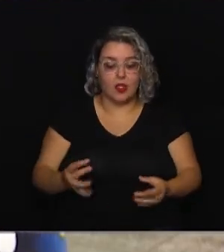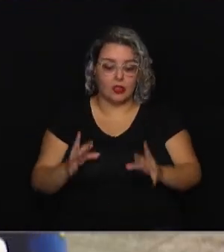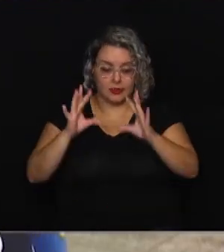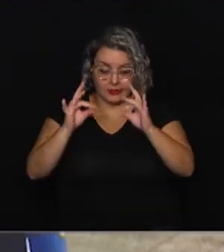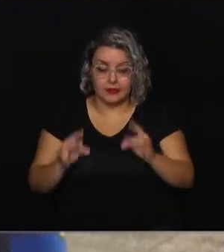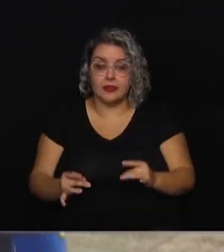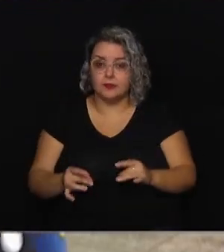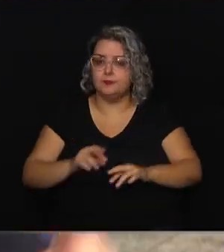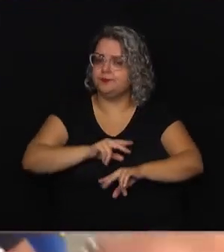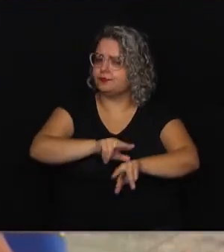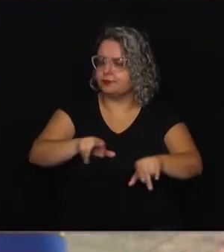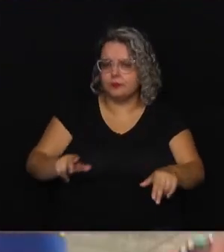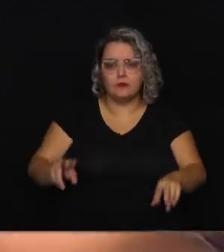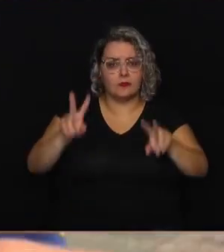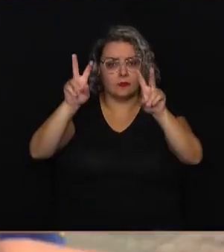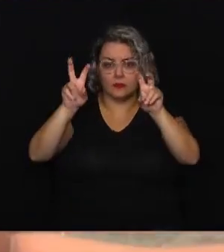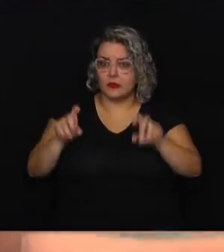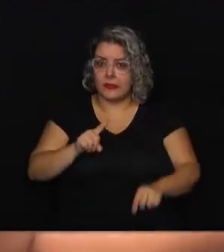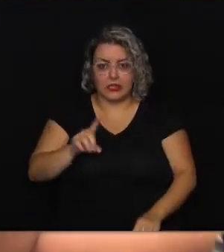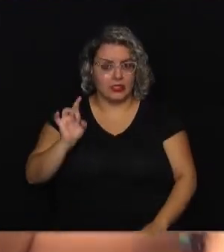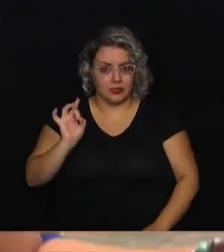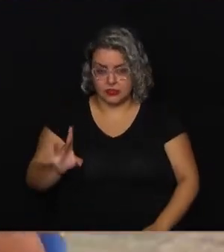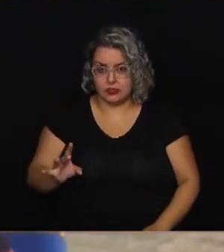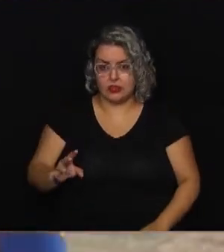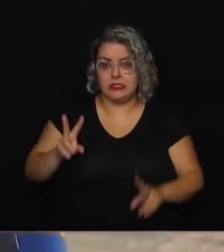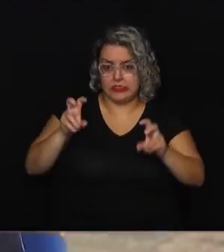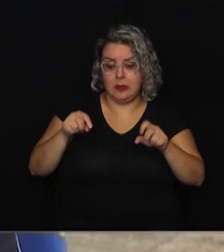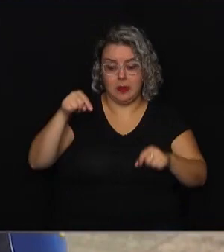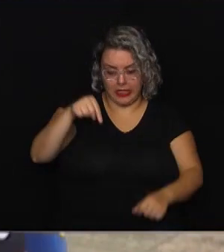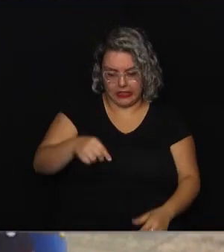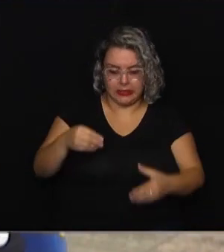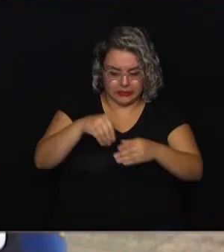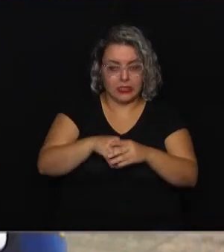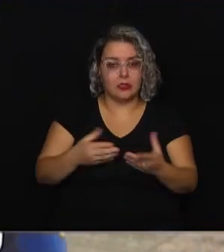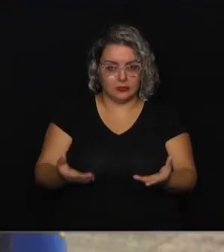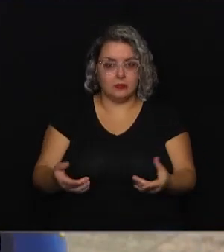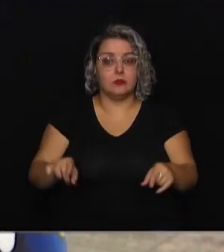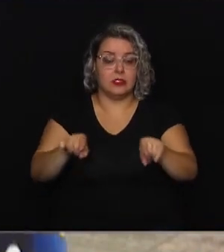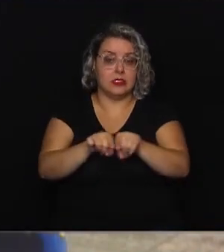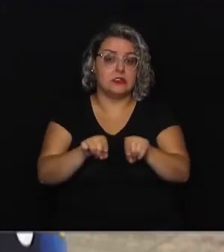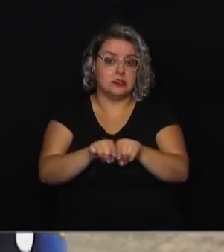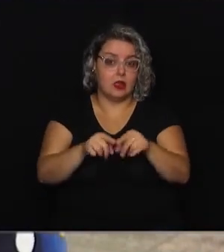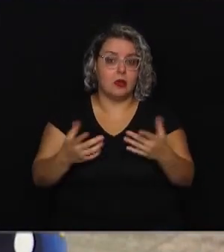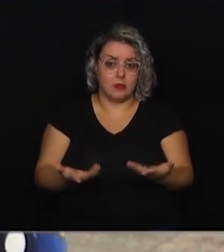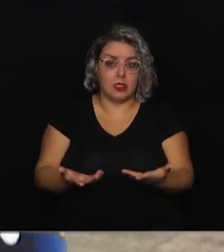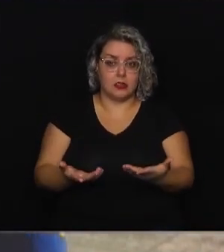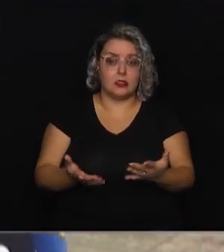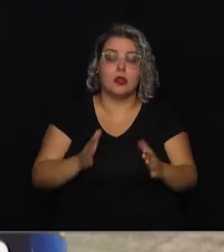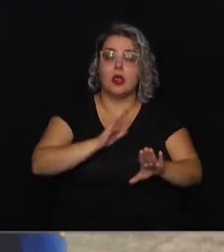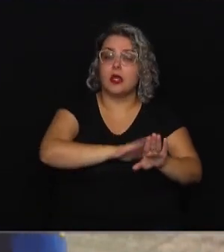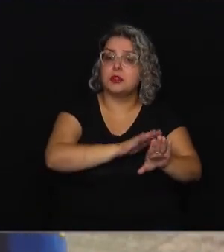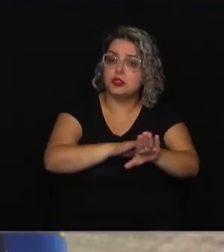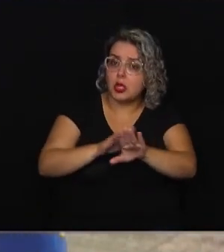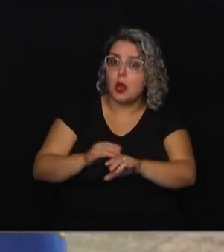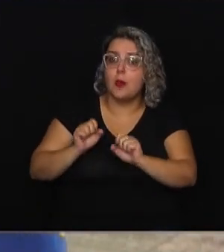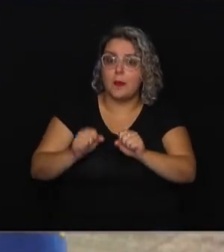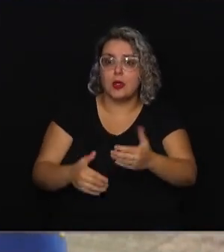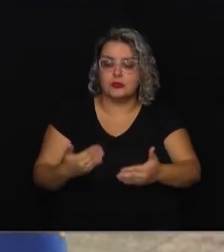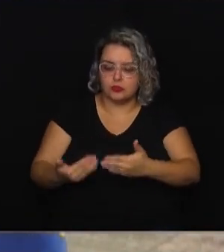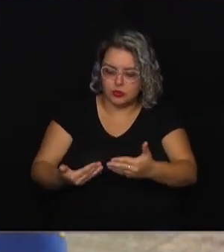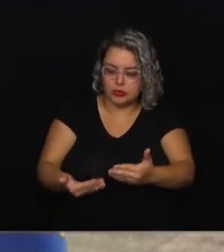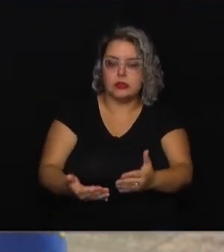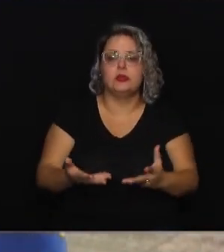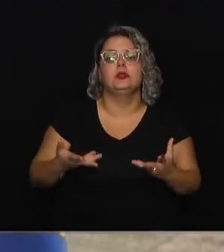muitos temas, e não só temas para aqui, né, interno, mas também atividades que a gente possa percorrer